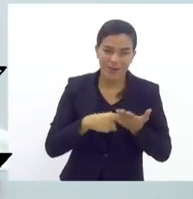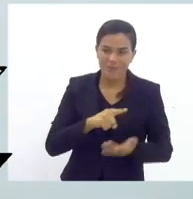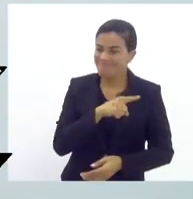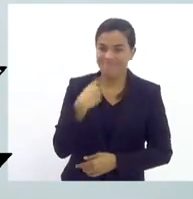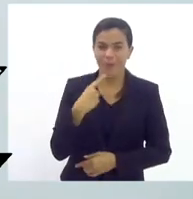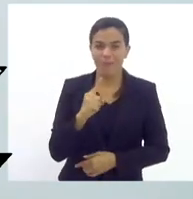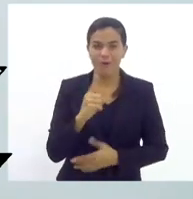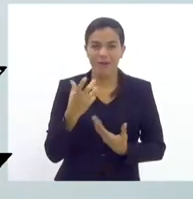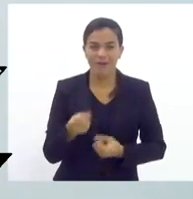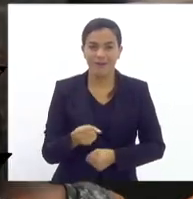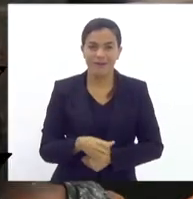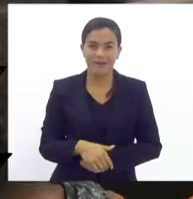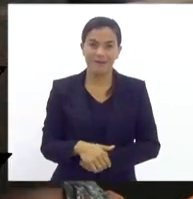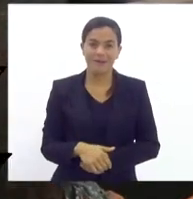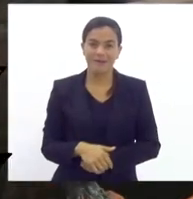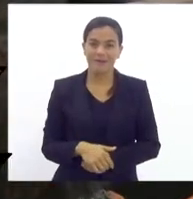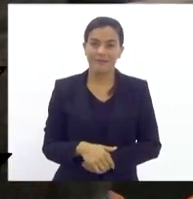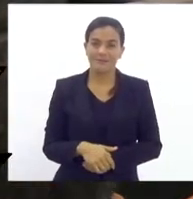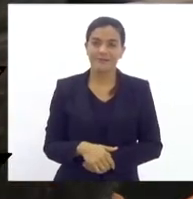isso